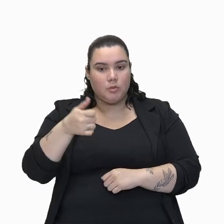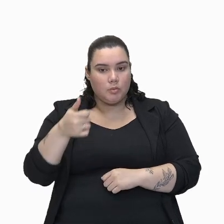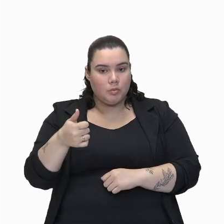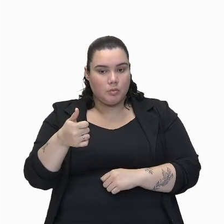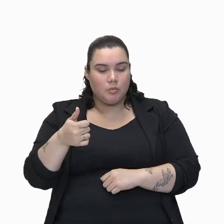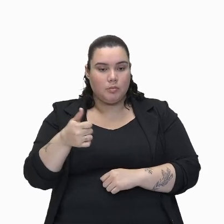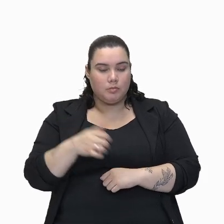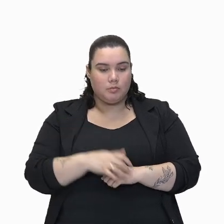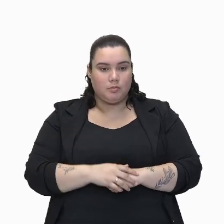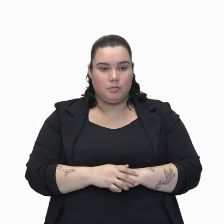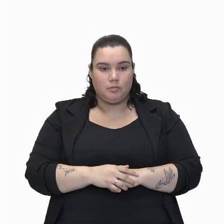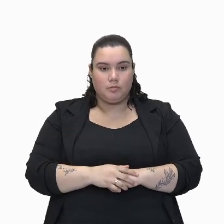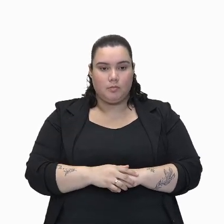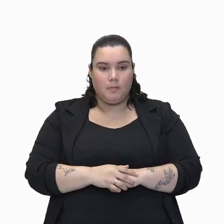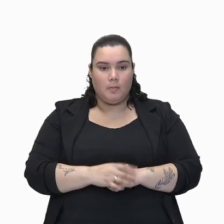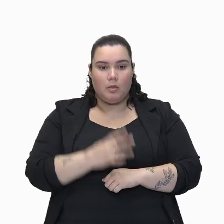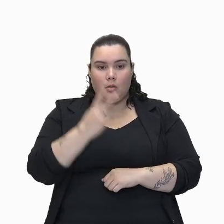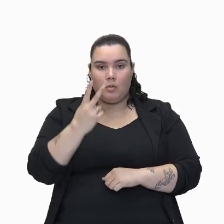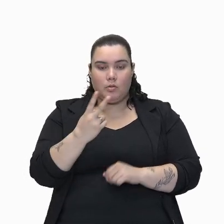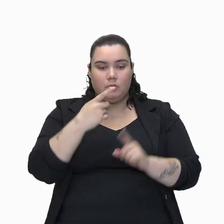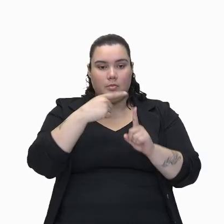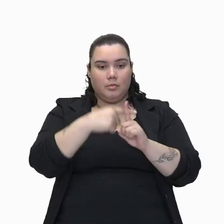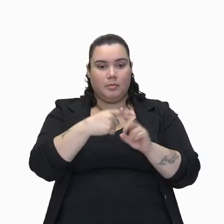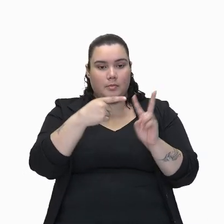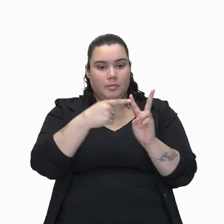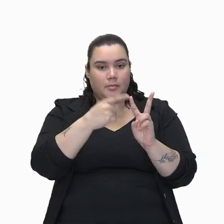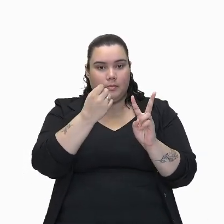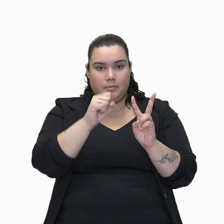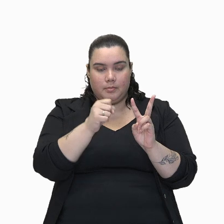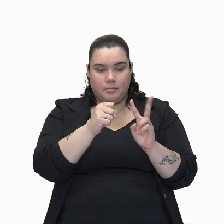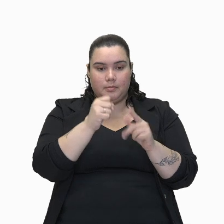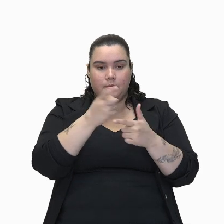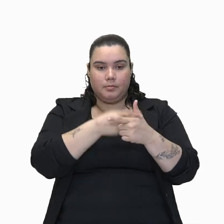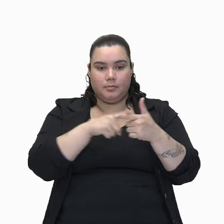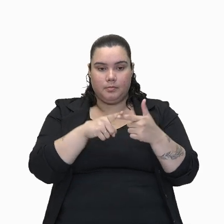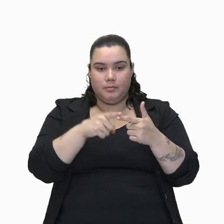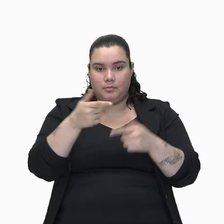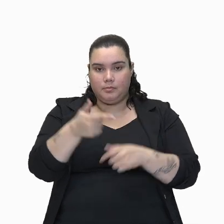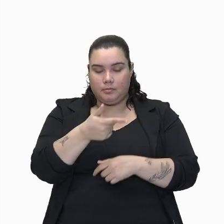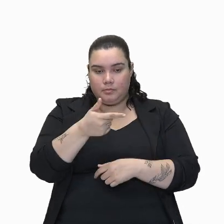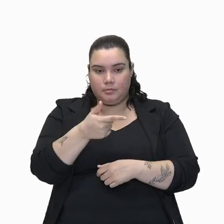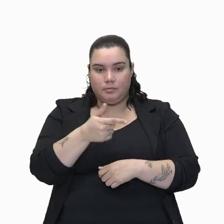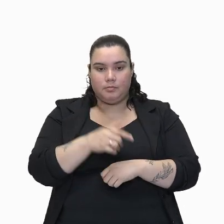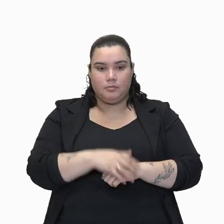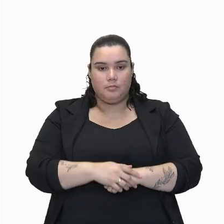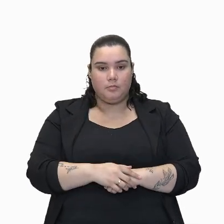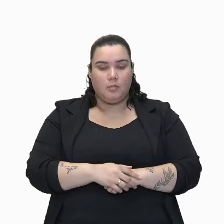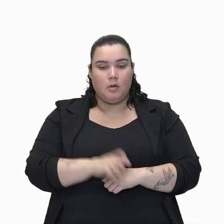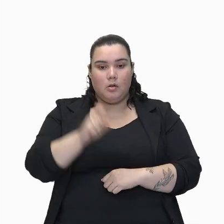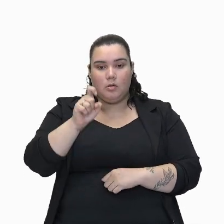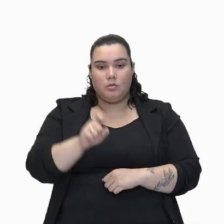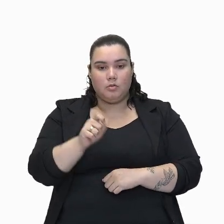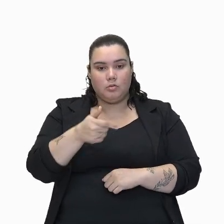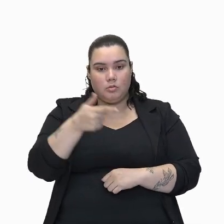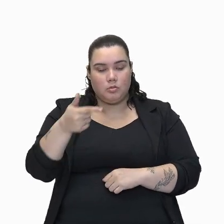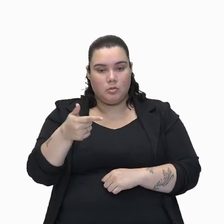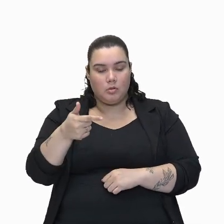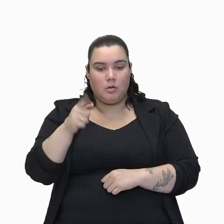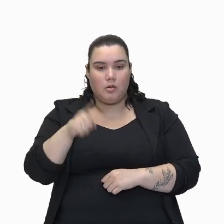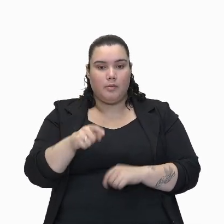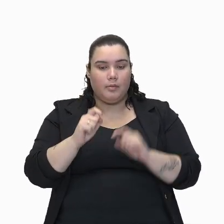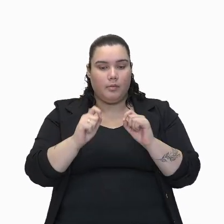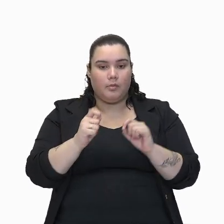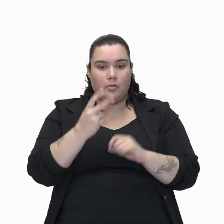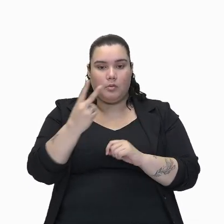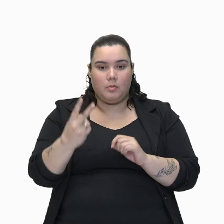que o primeiro valor de x é 2 mais raiz de 8 sobre 2. E o segundo valor de x vai